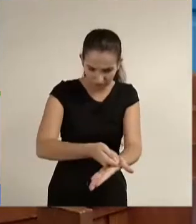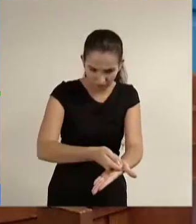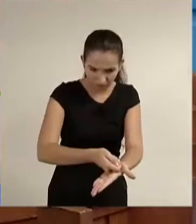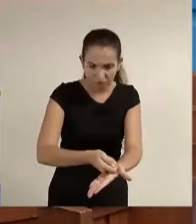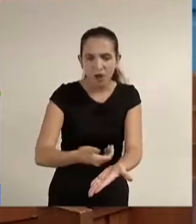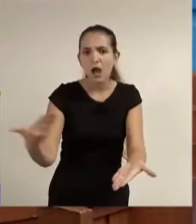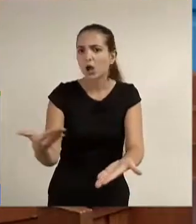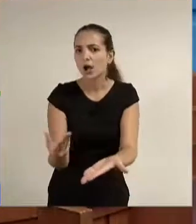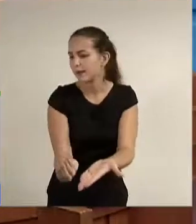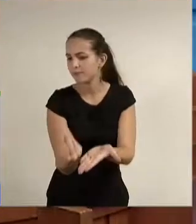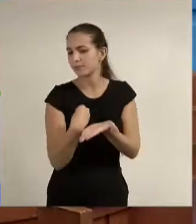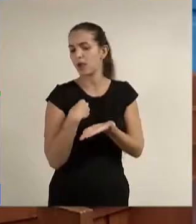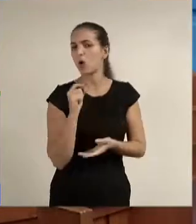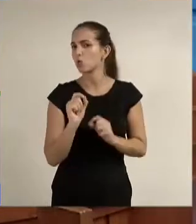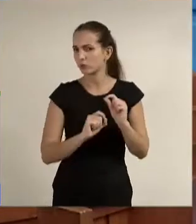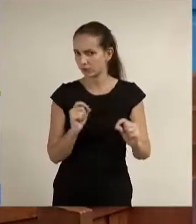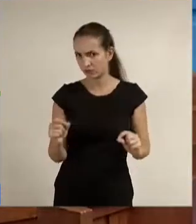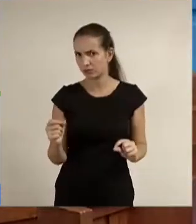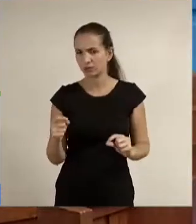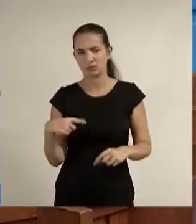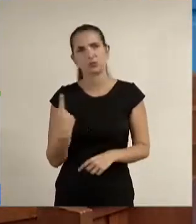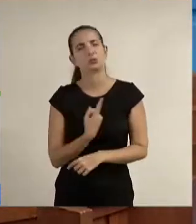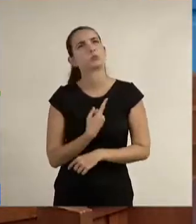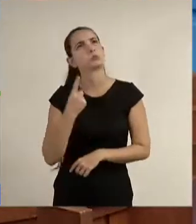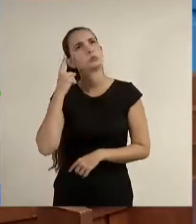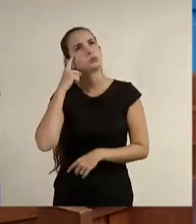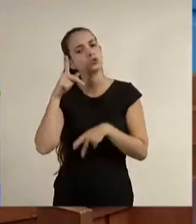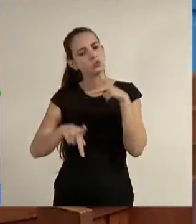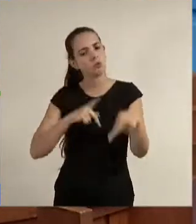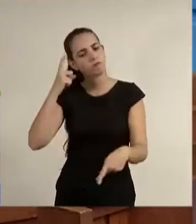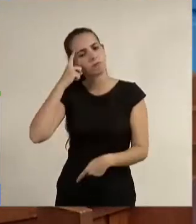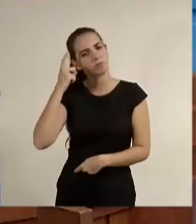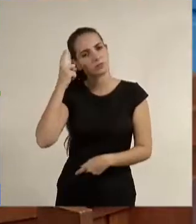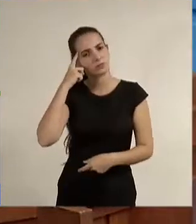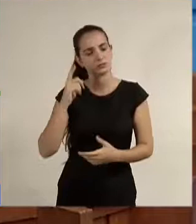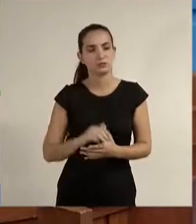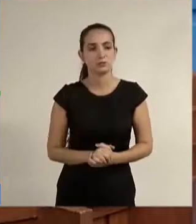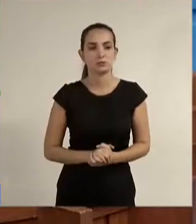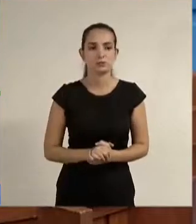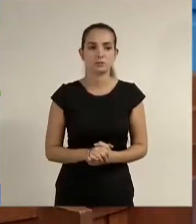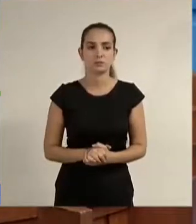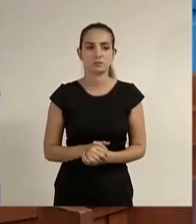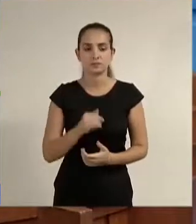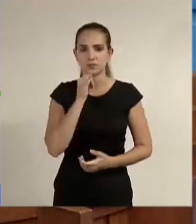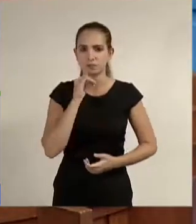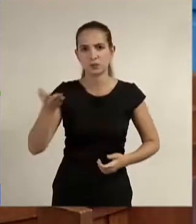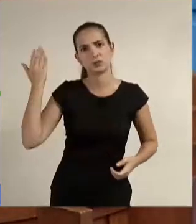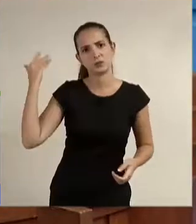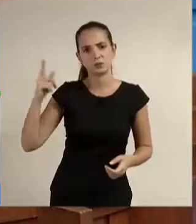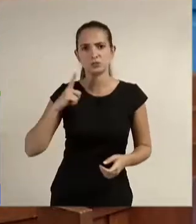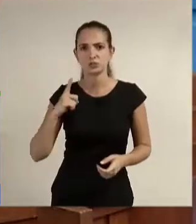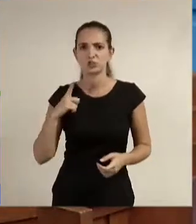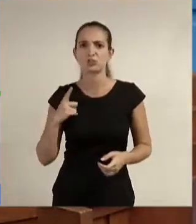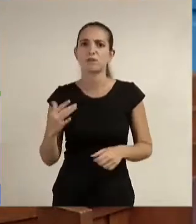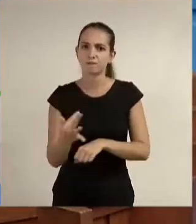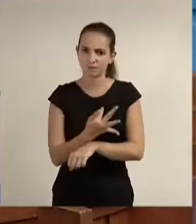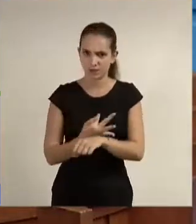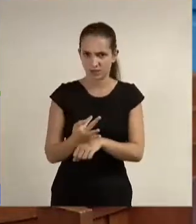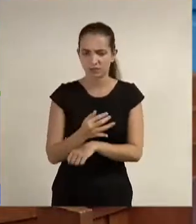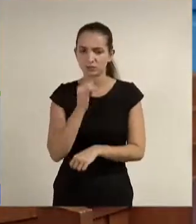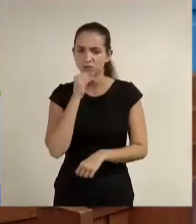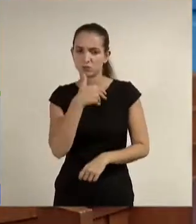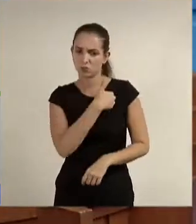coisas. Início do ano, então, quando as pessoas ainda estão de férias, né, aí o poder público aproveita, porque as